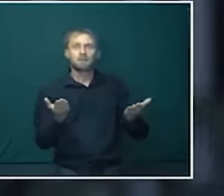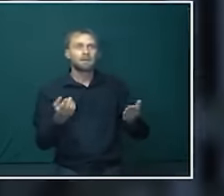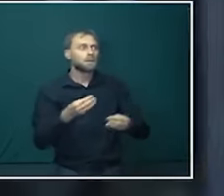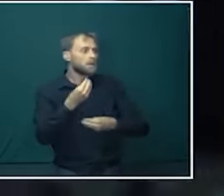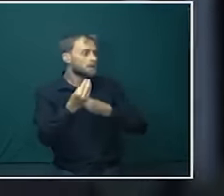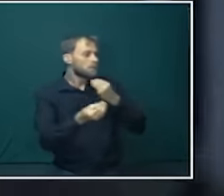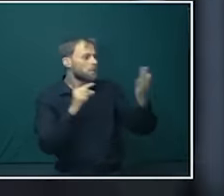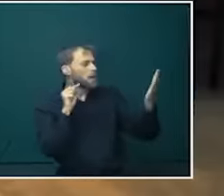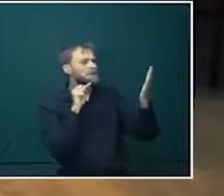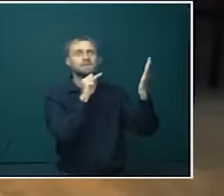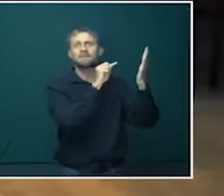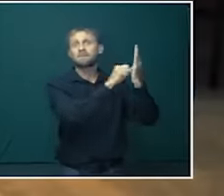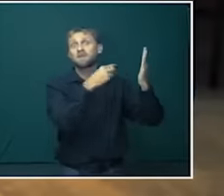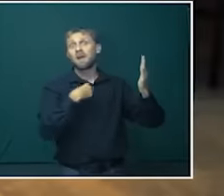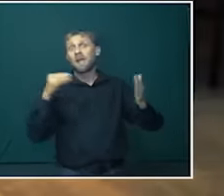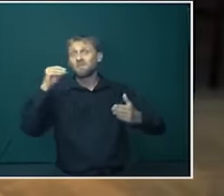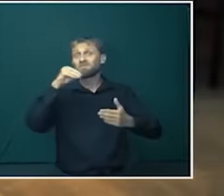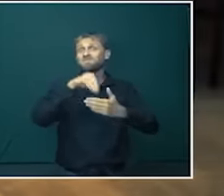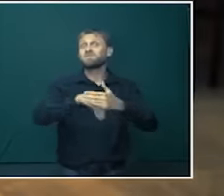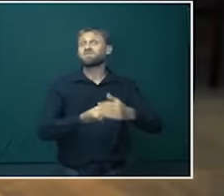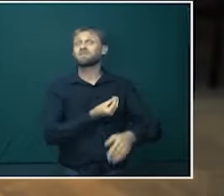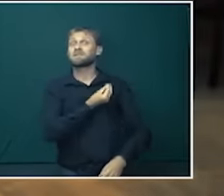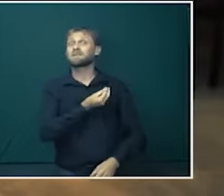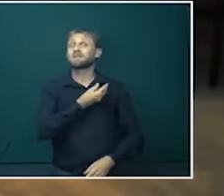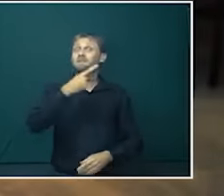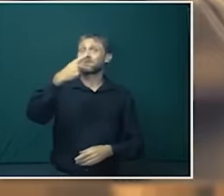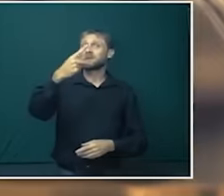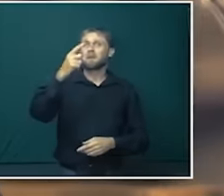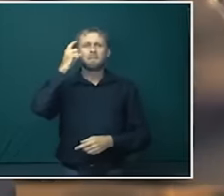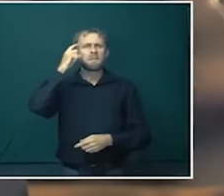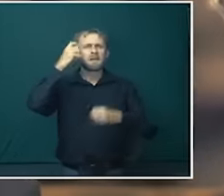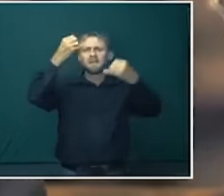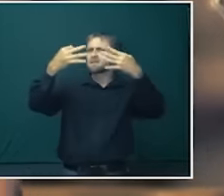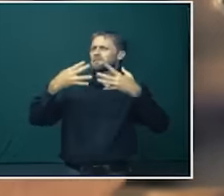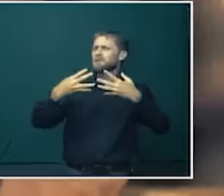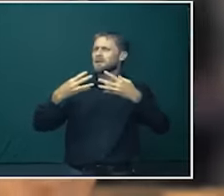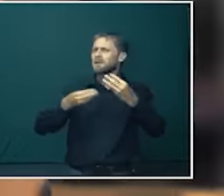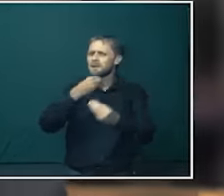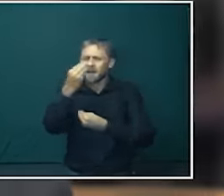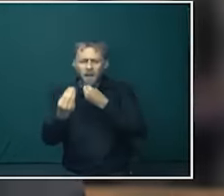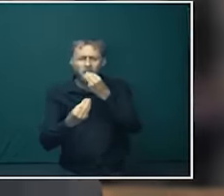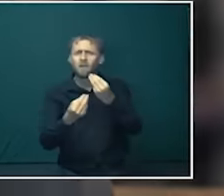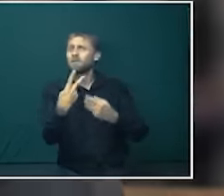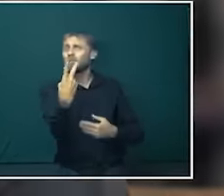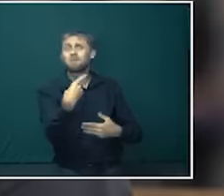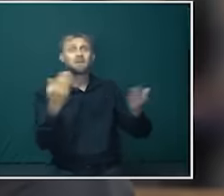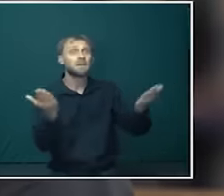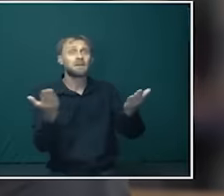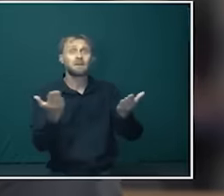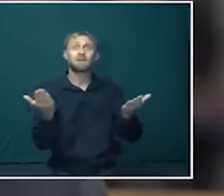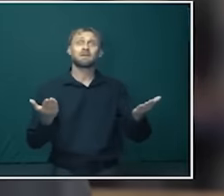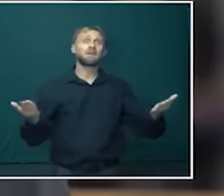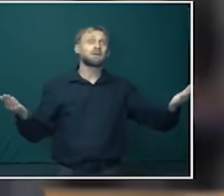queixo, me acertando de jeito, olha eu na sua vida. Pensa, explica como é que a gente